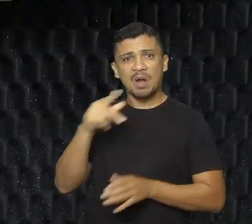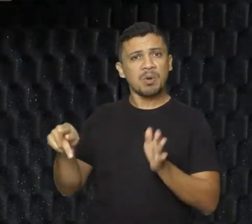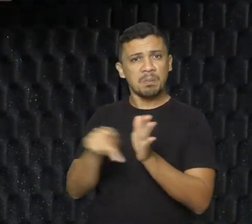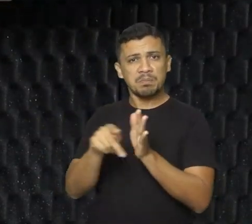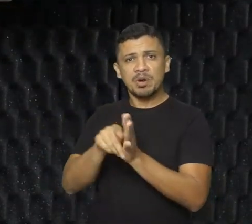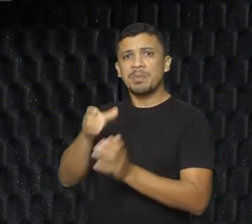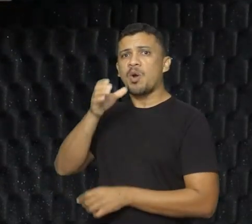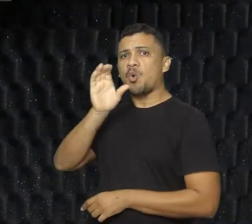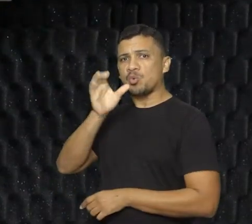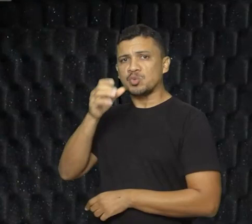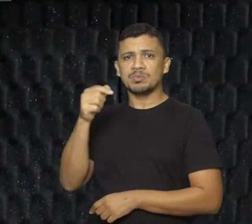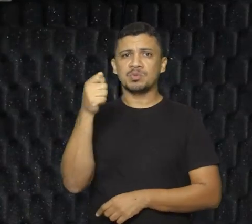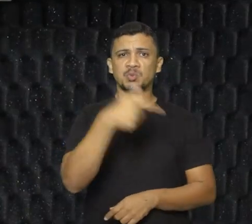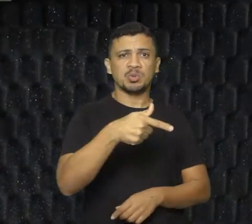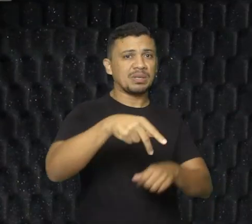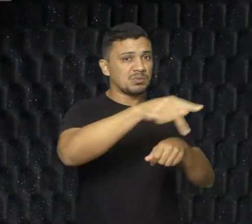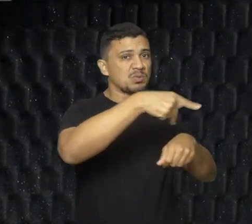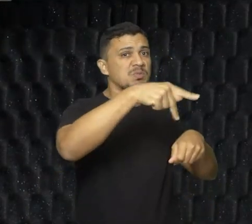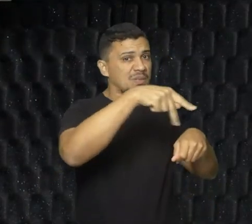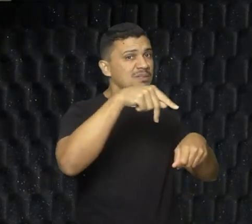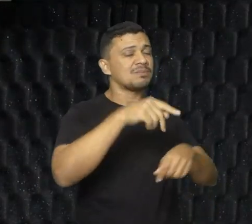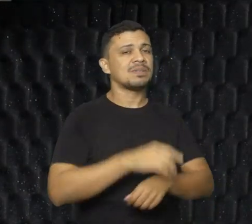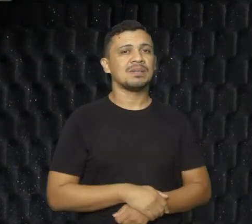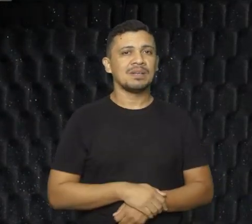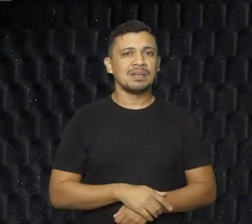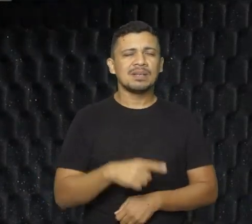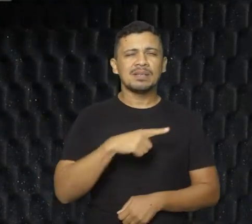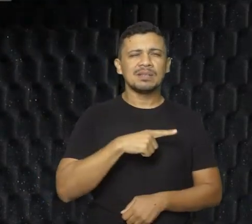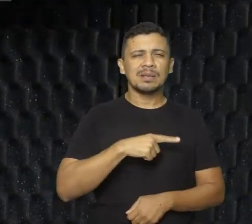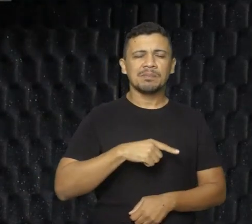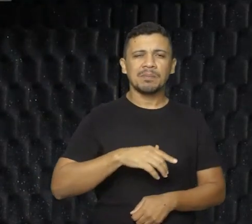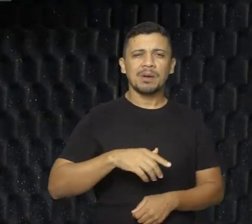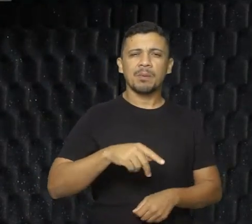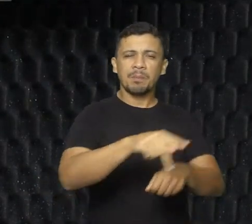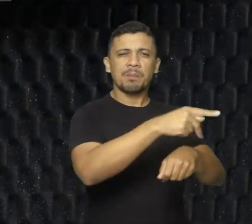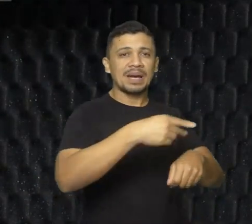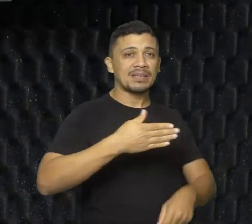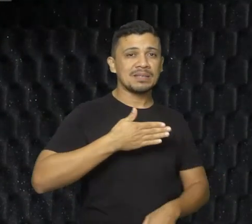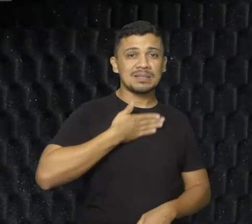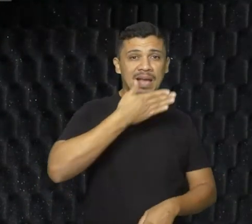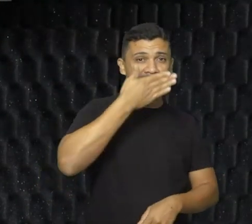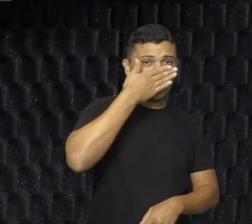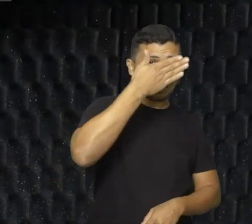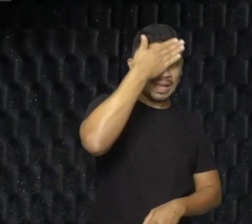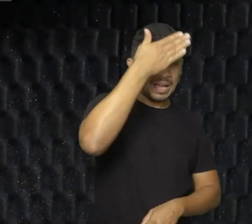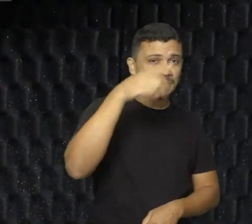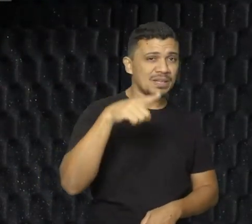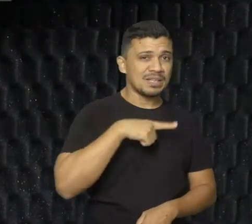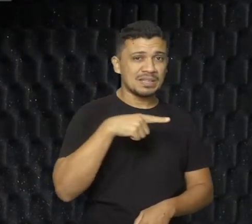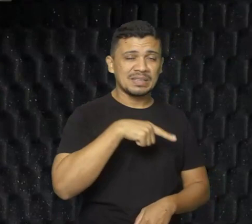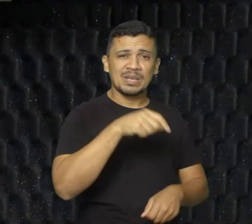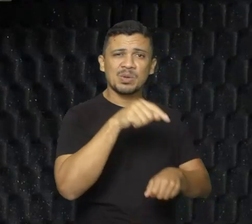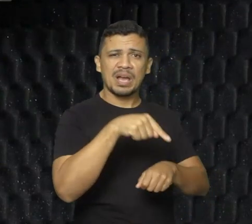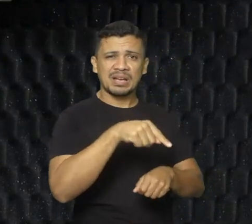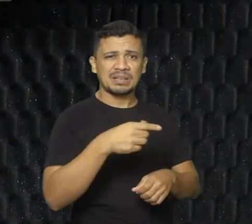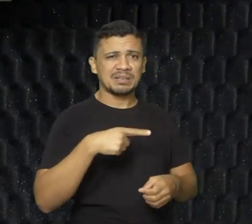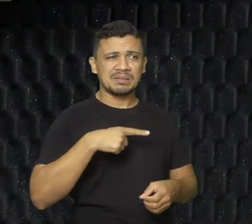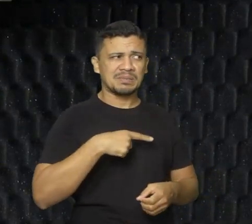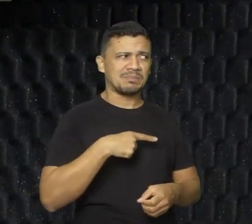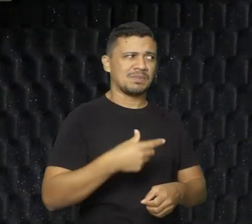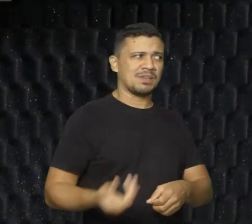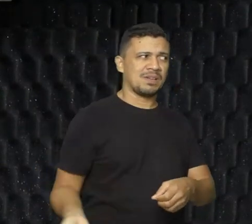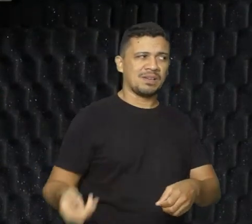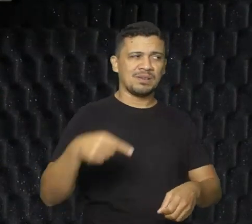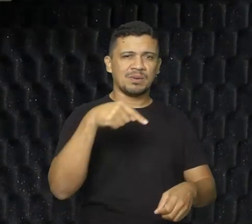países. Você sabia que a Arábia Saudita, um país gigantesco do potencial petrolífero, falando de petróleo, não